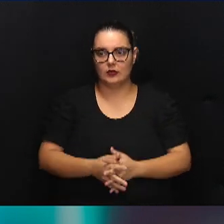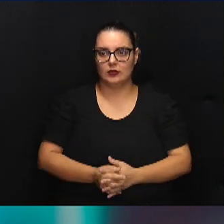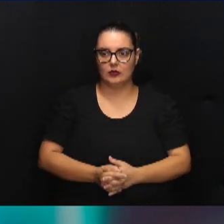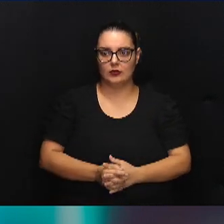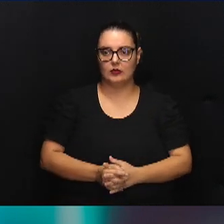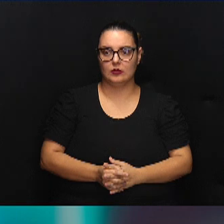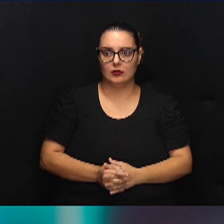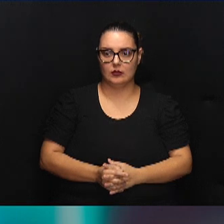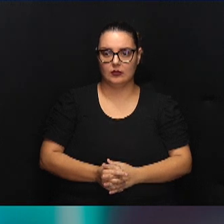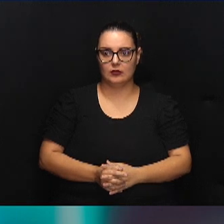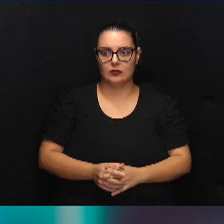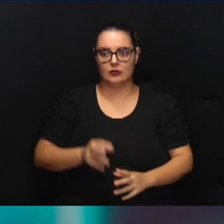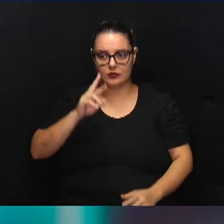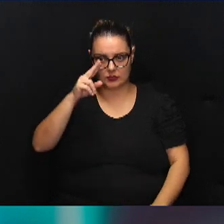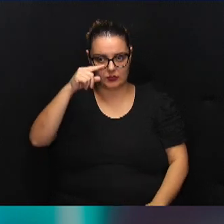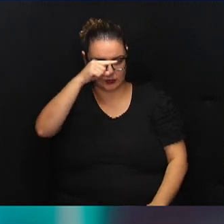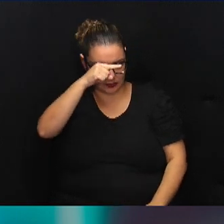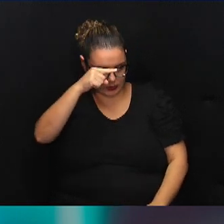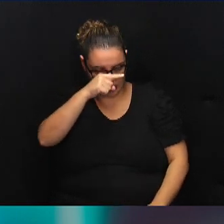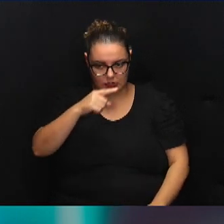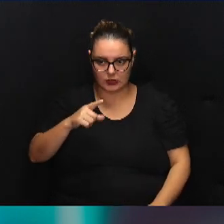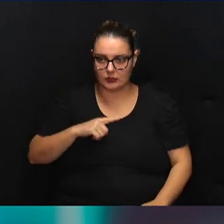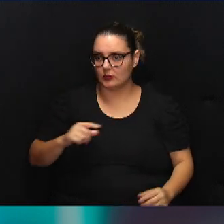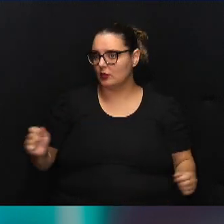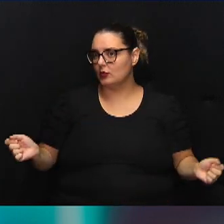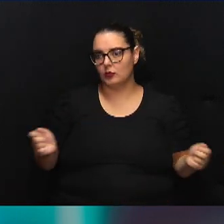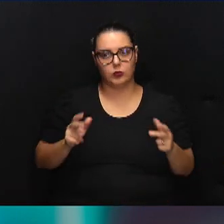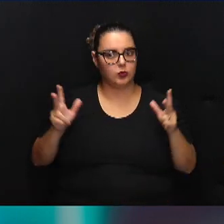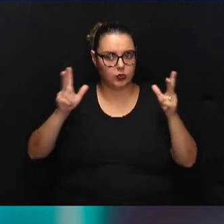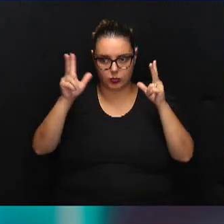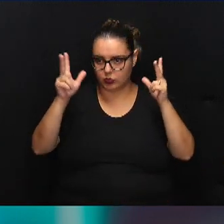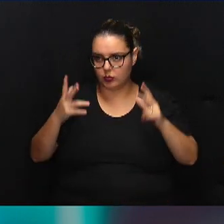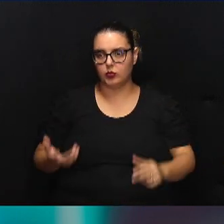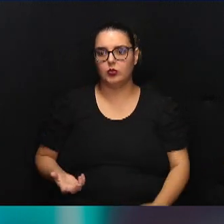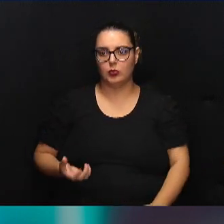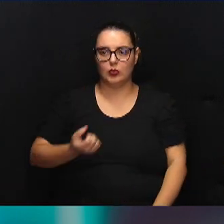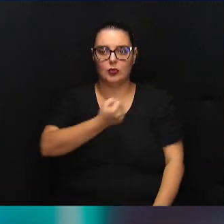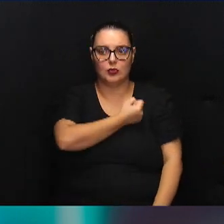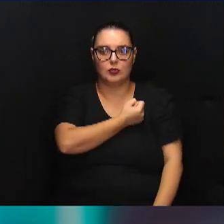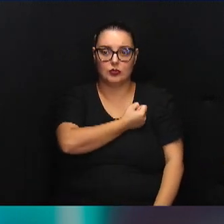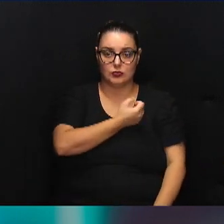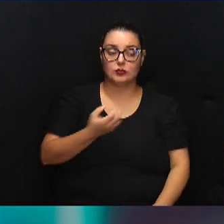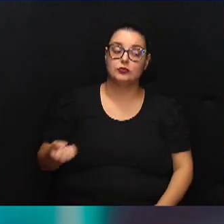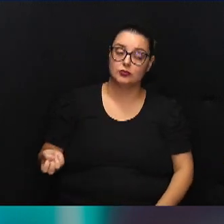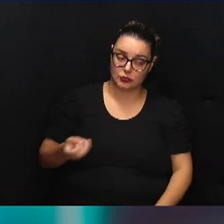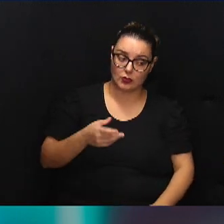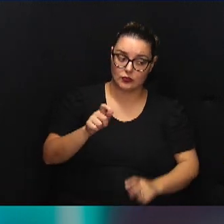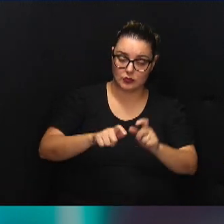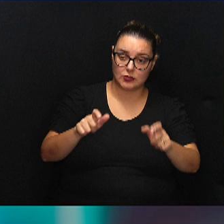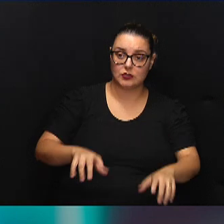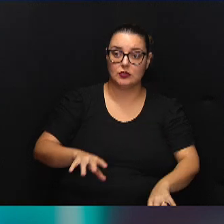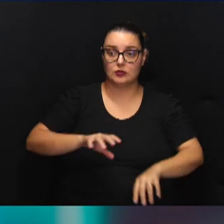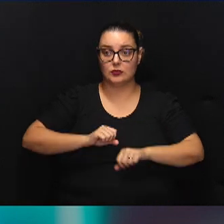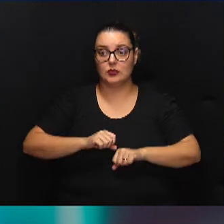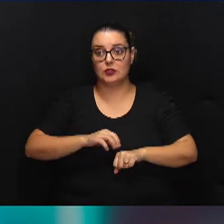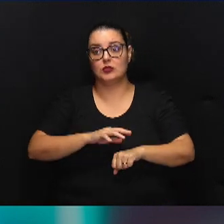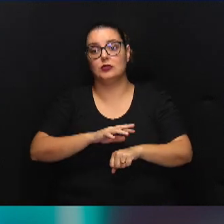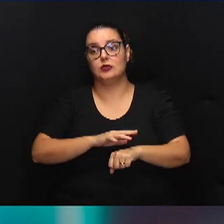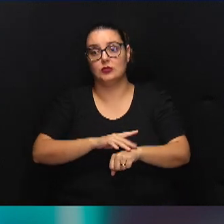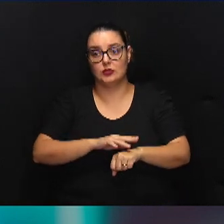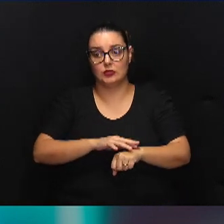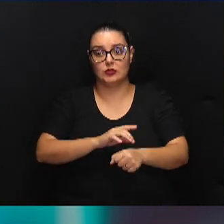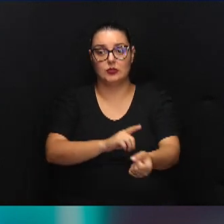Otto, a gente teve um alarmante número de casos novos de diabetes. Por quê? Uso